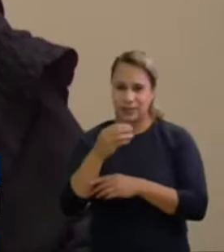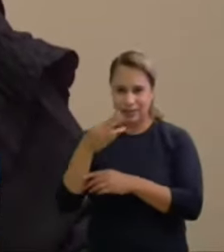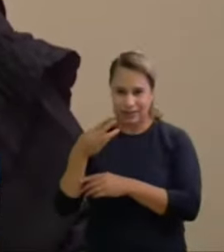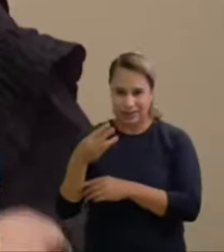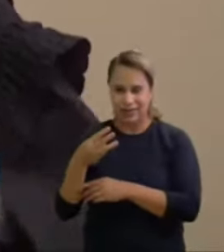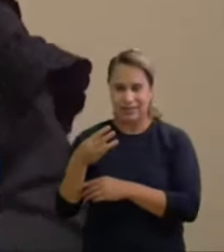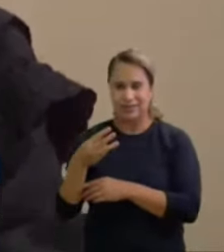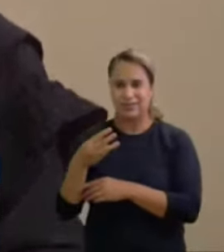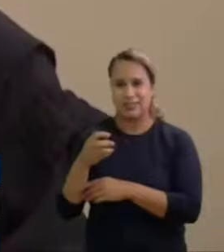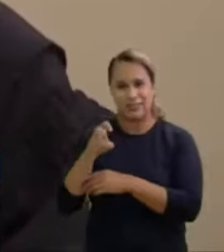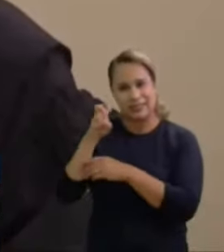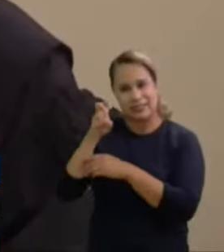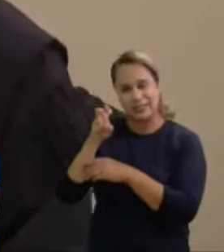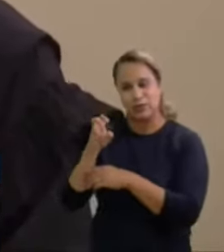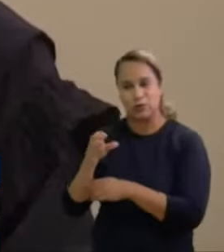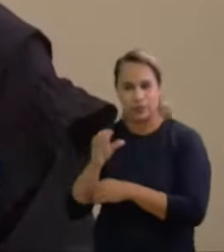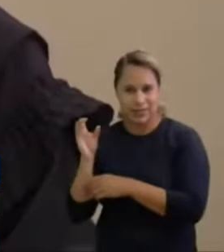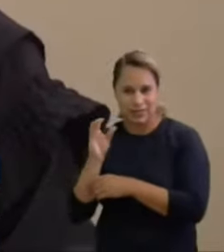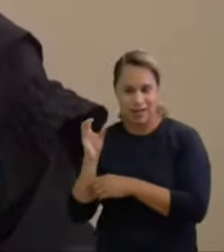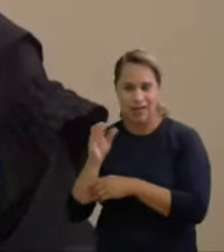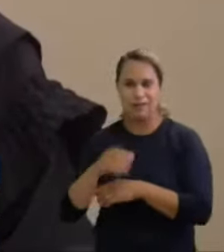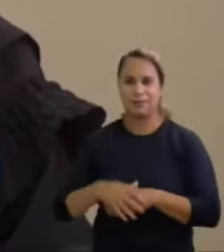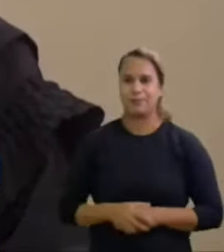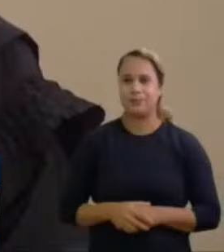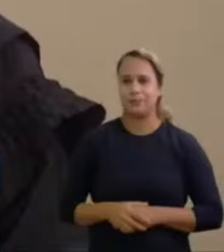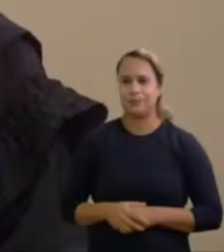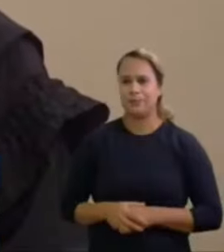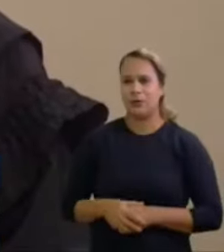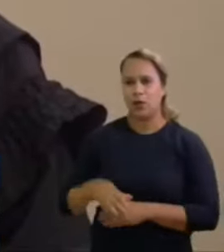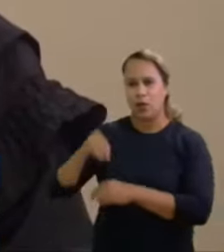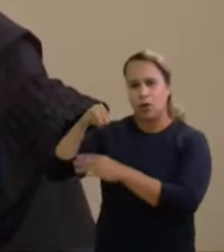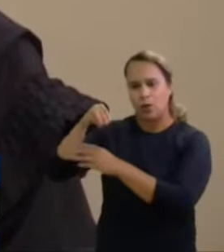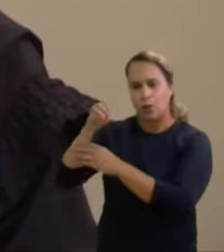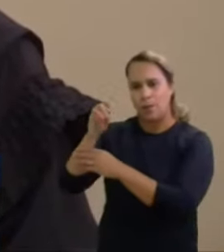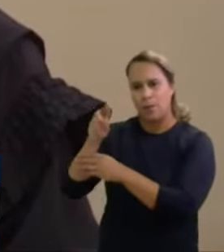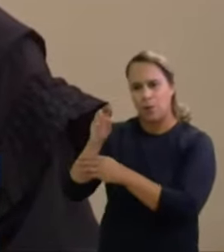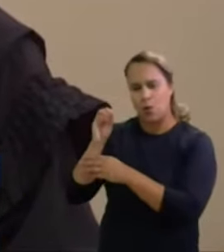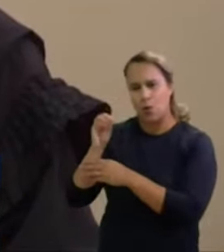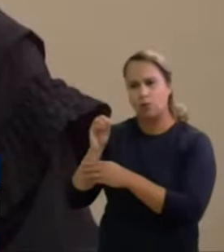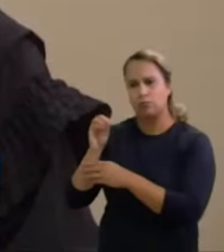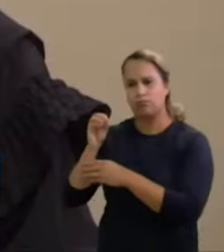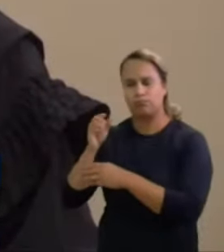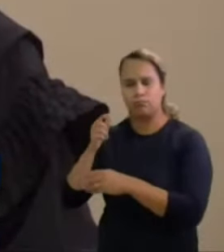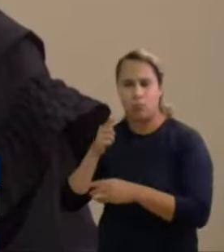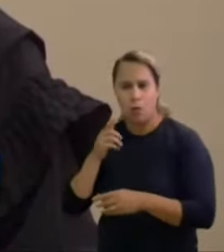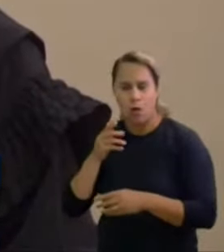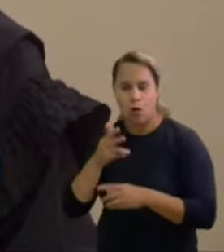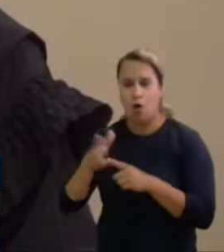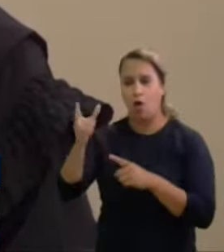49512 Sérgio moro foi eleito com 1.953